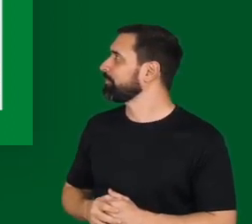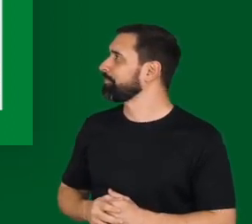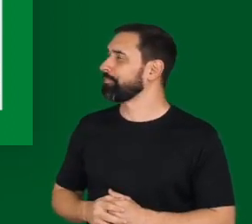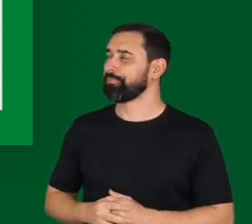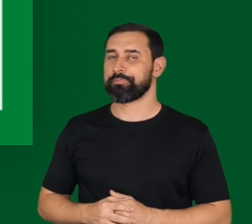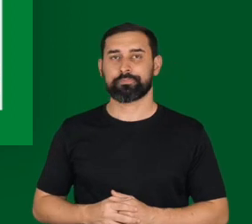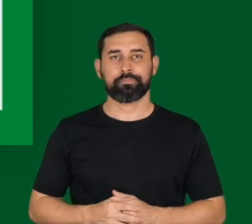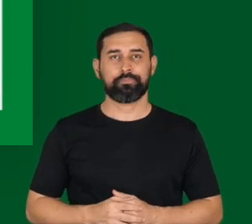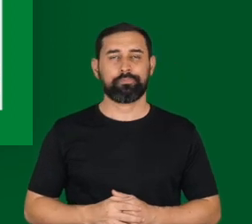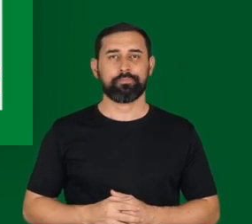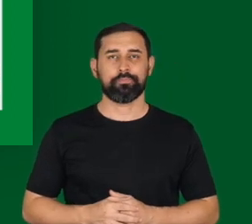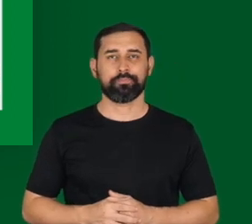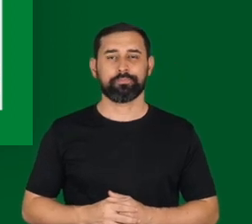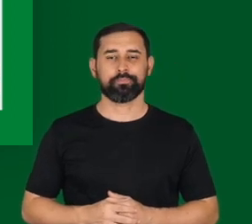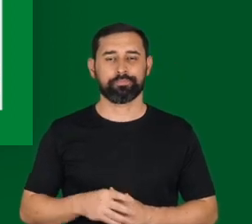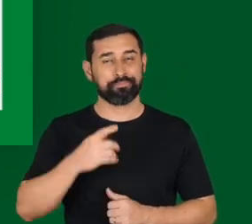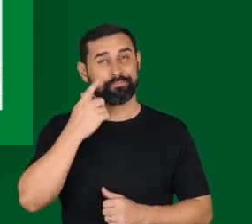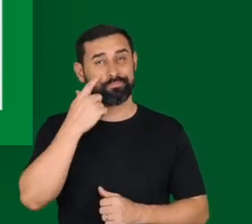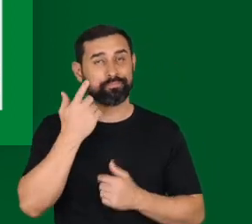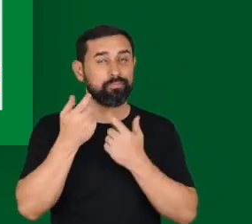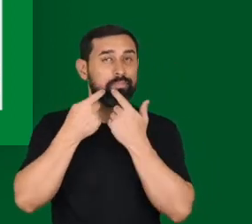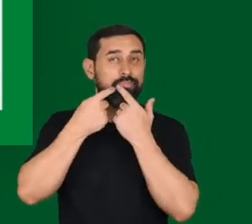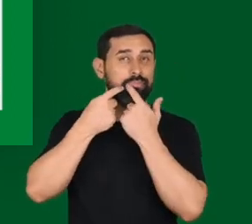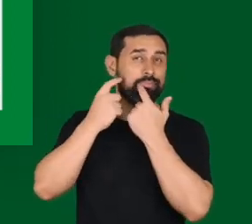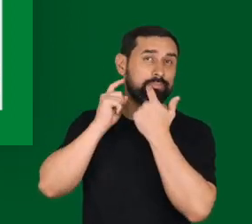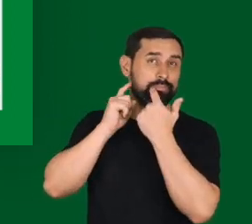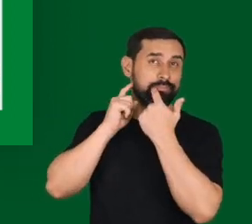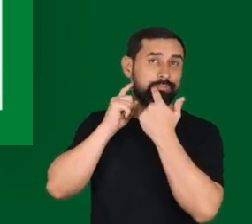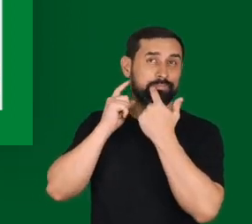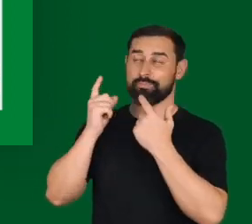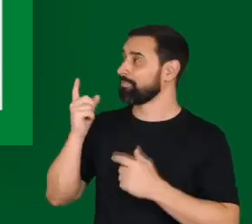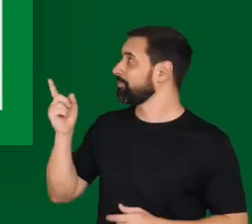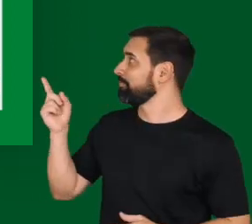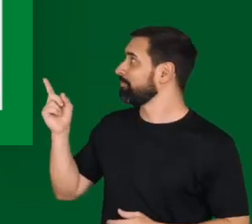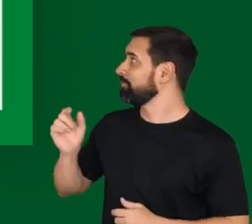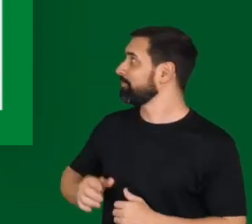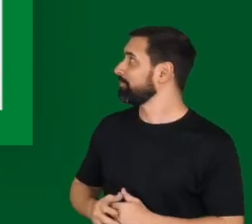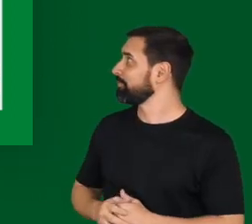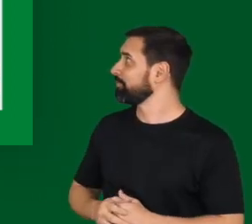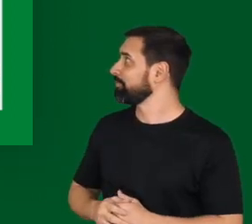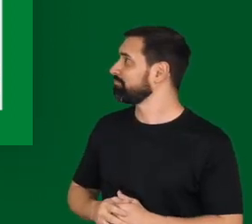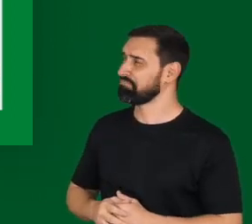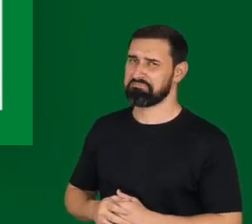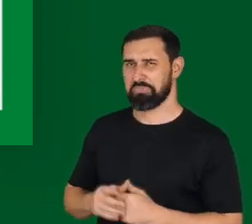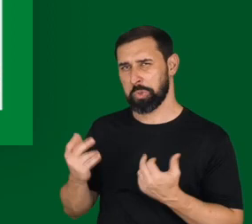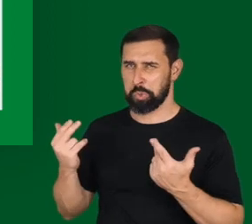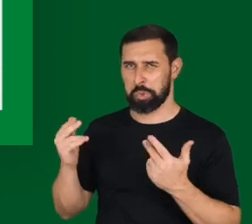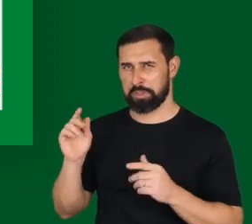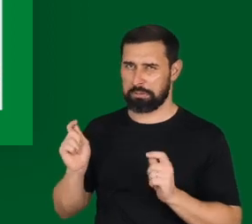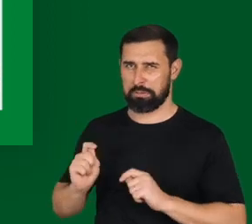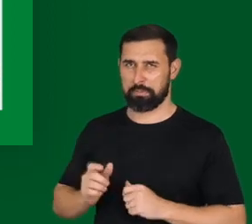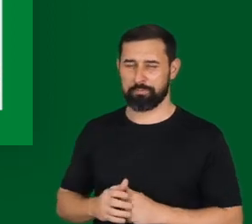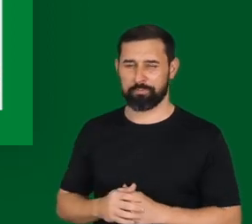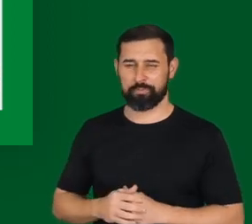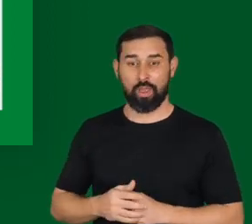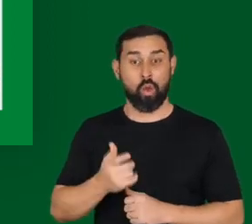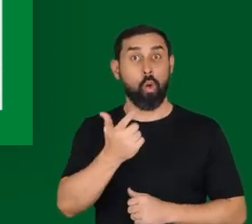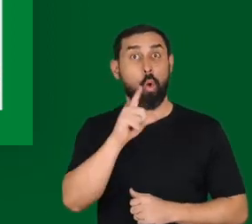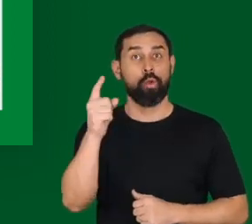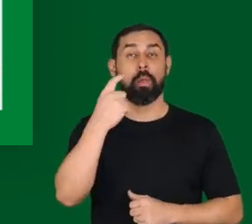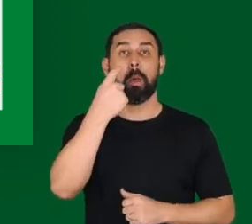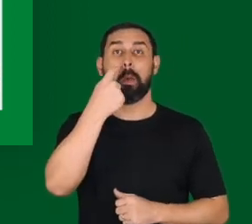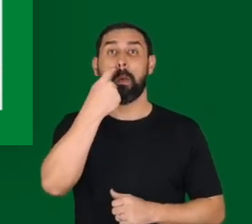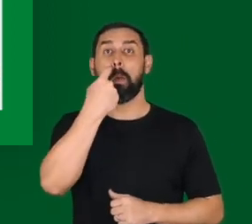traz essa questão da medição aí. Uma traz o ângulo na mandíbula e outra o lóbulo da orelha, que vai dar praticamente a